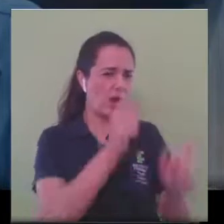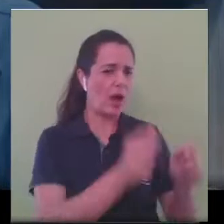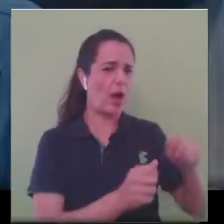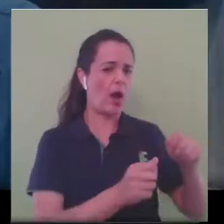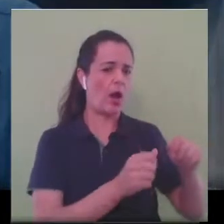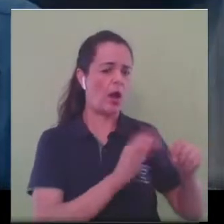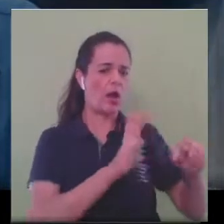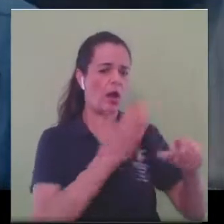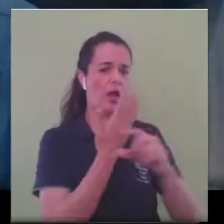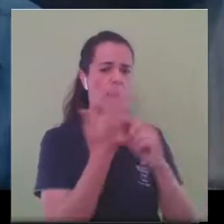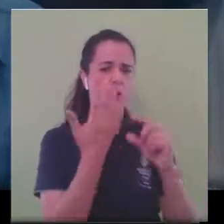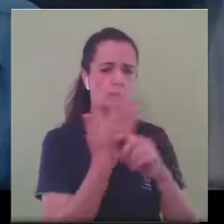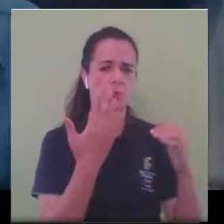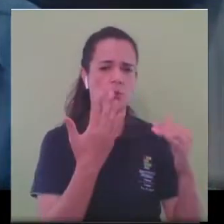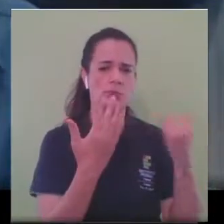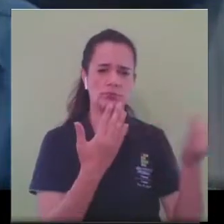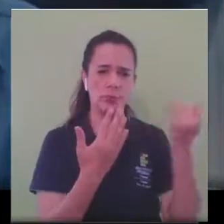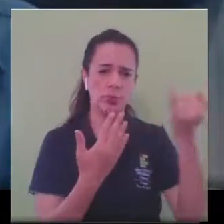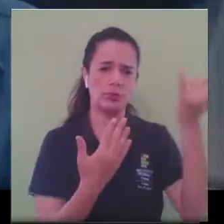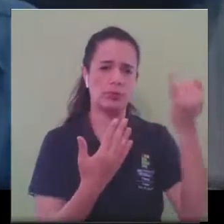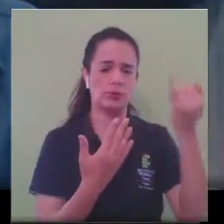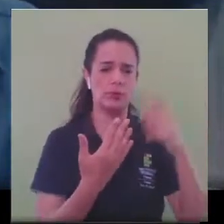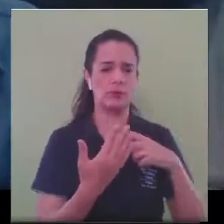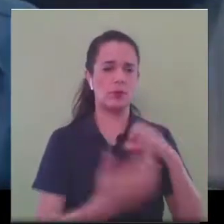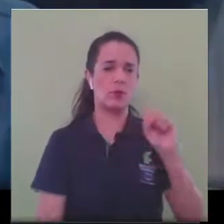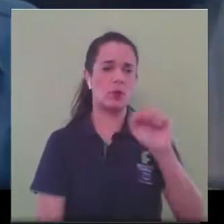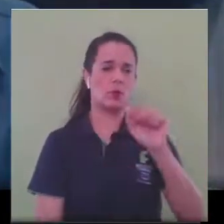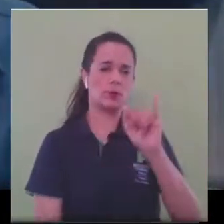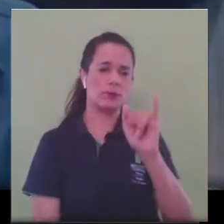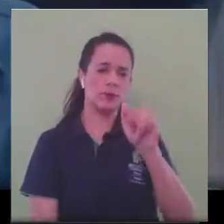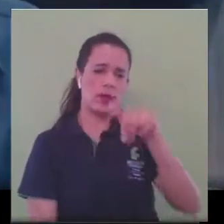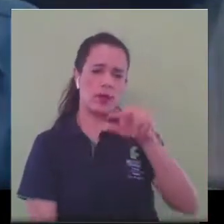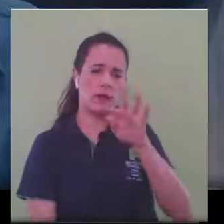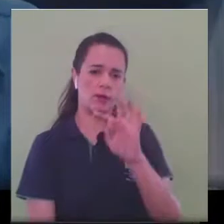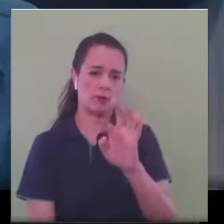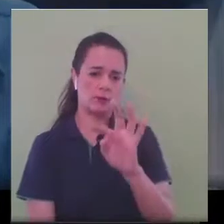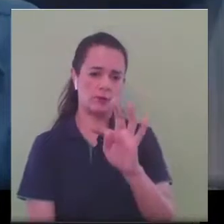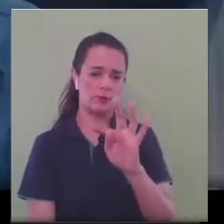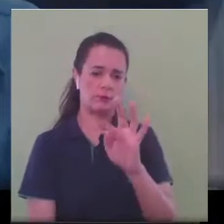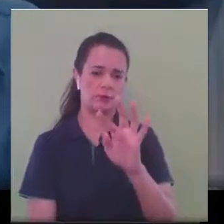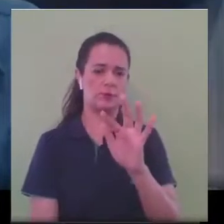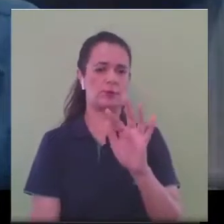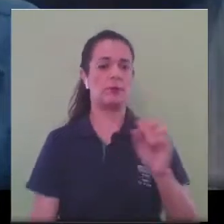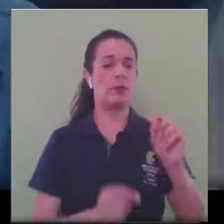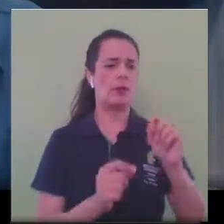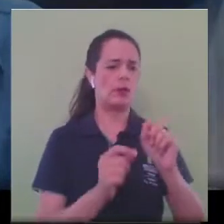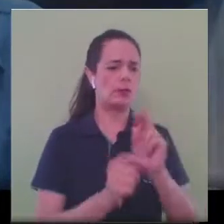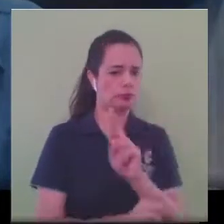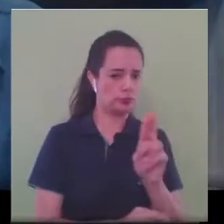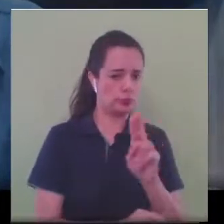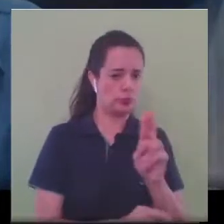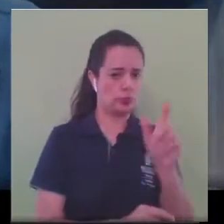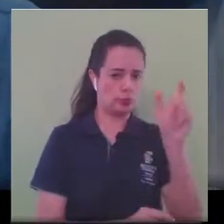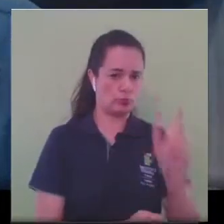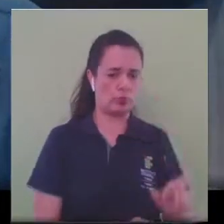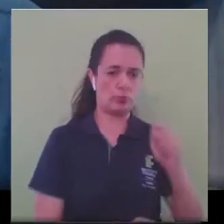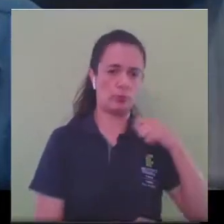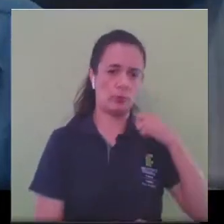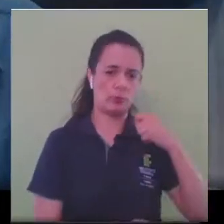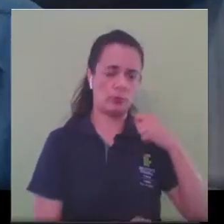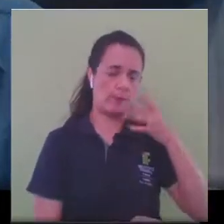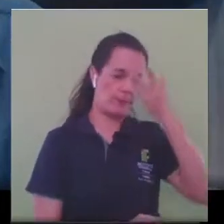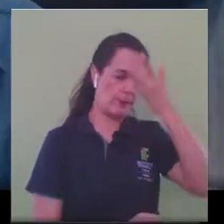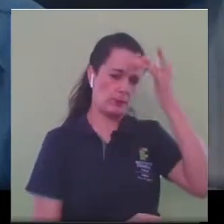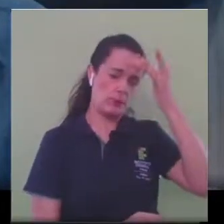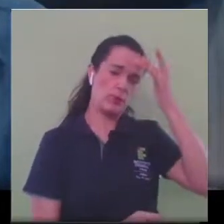certos critérios. O Saint-Beuve, mesmo tendo feito um grande ensaio e inaugurado a crítica literária para definir o que é